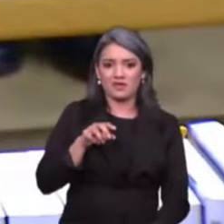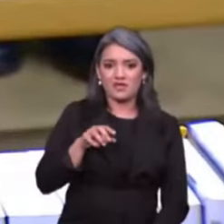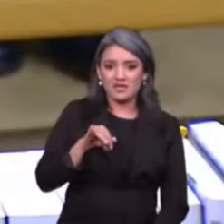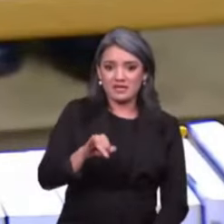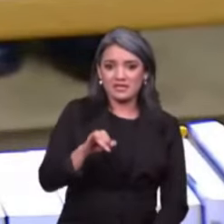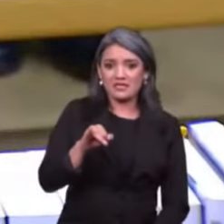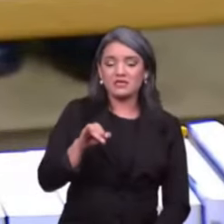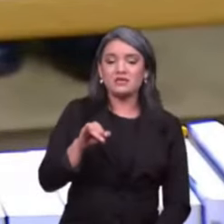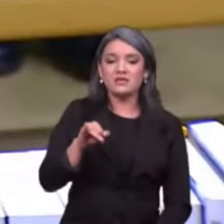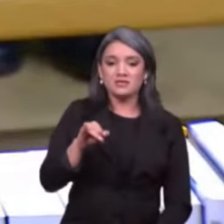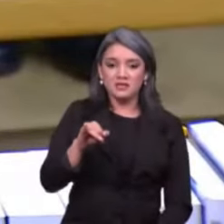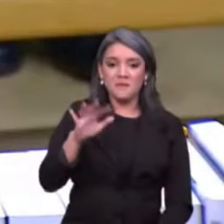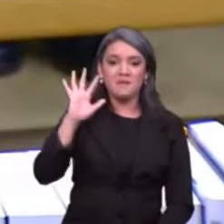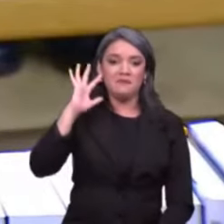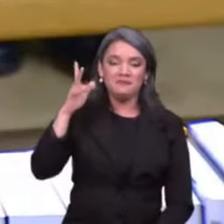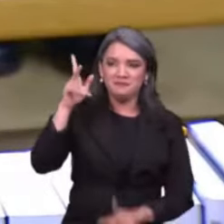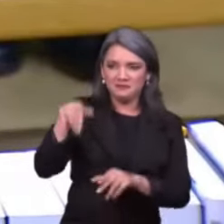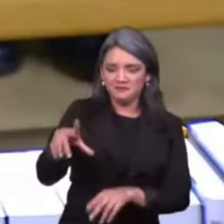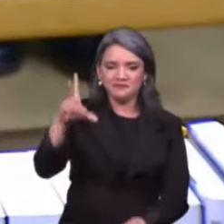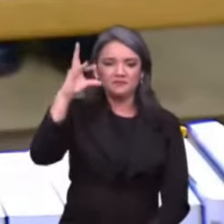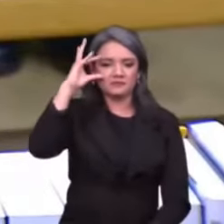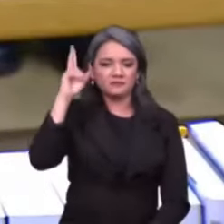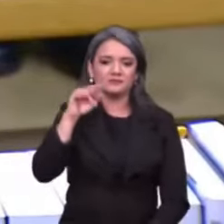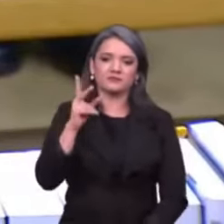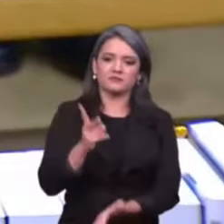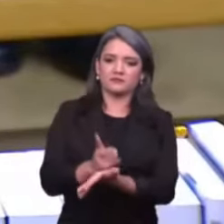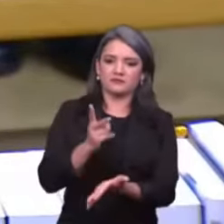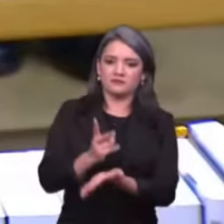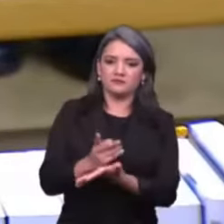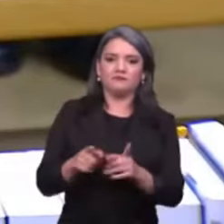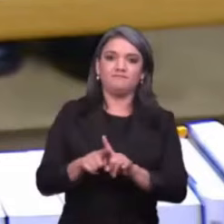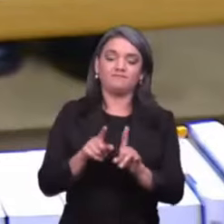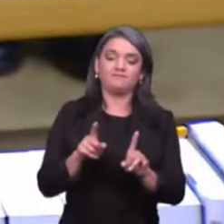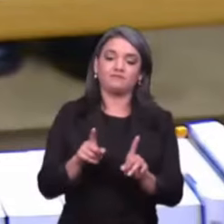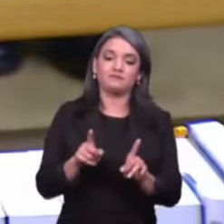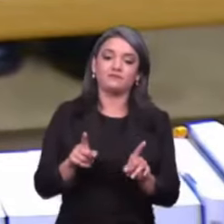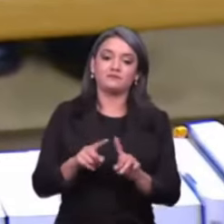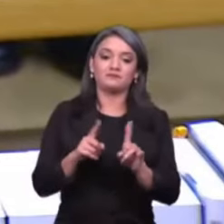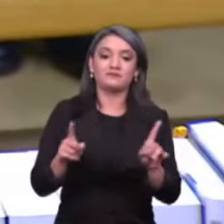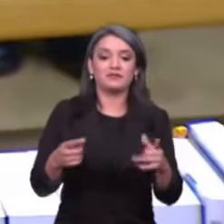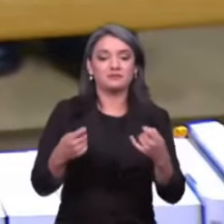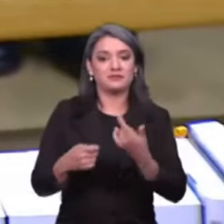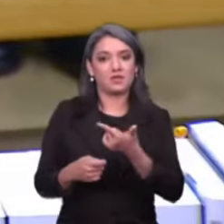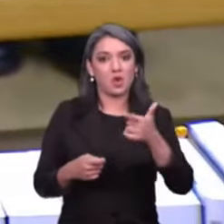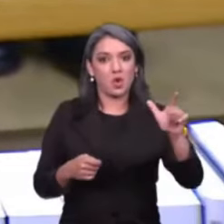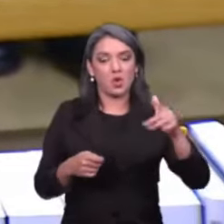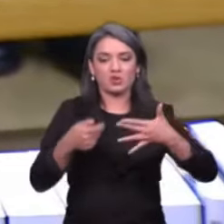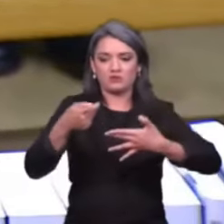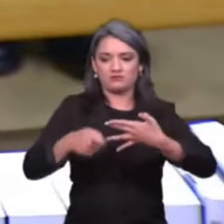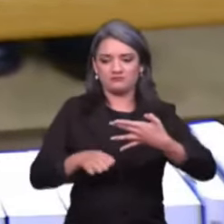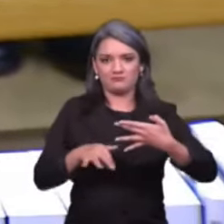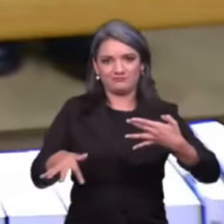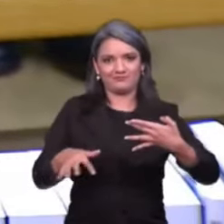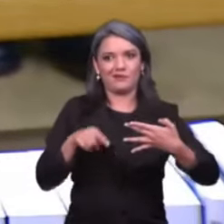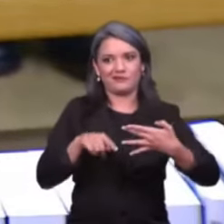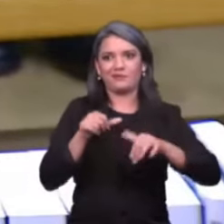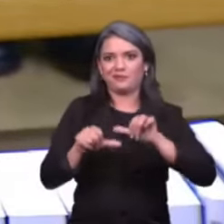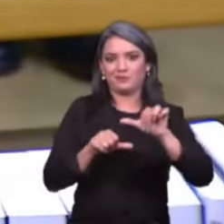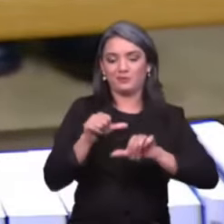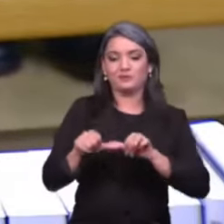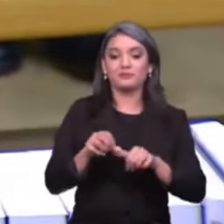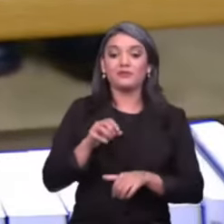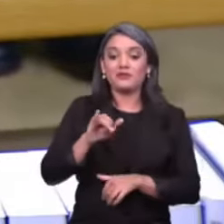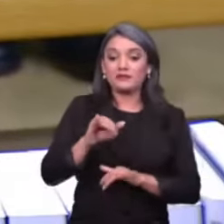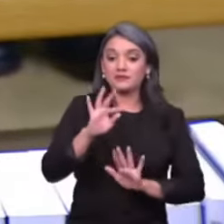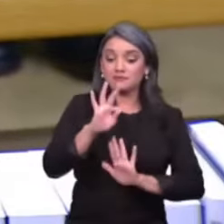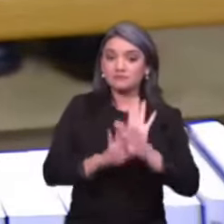Vossa Excelência, será mantida, ainda que para tanto precisa se formar uma outra jurisprudência, ou, se a tese vencedora